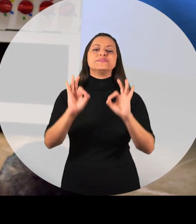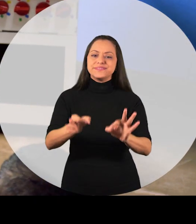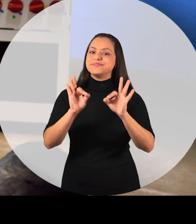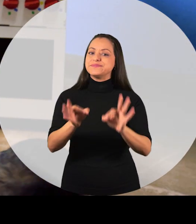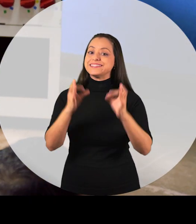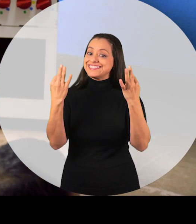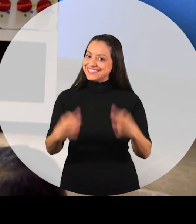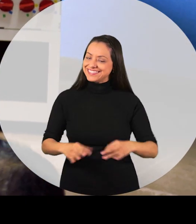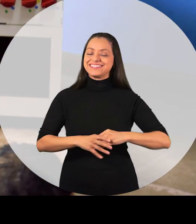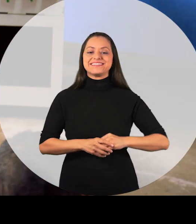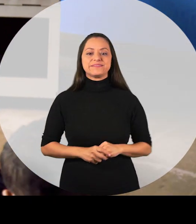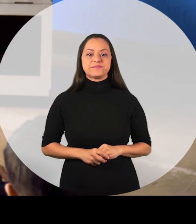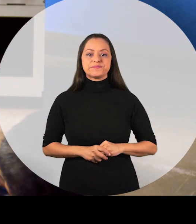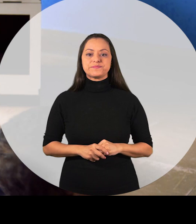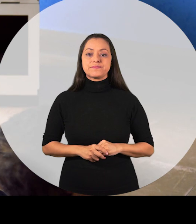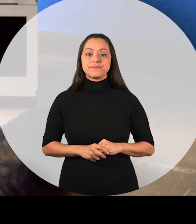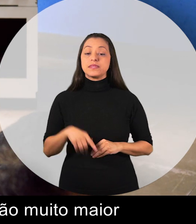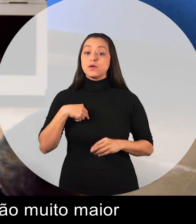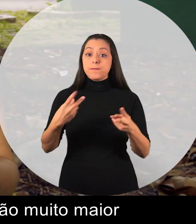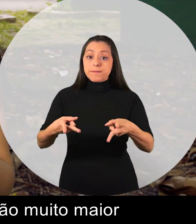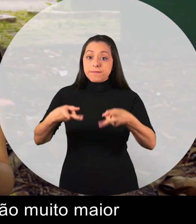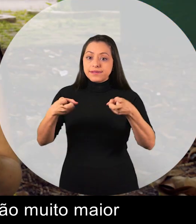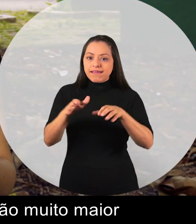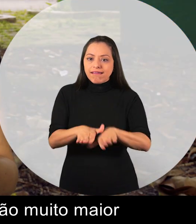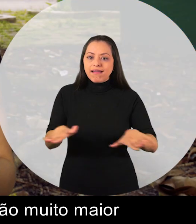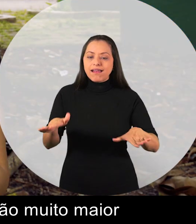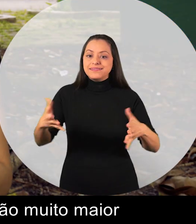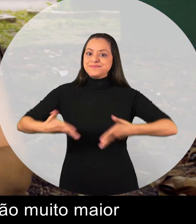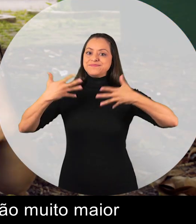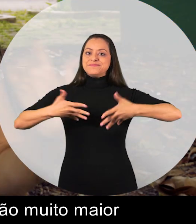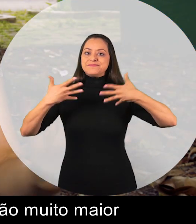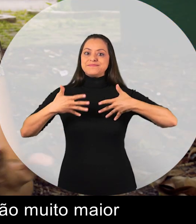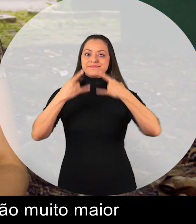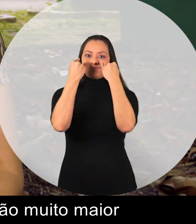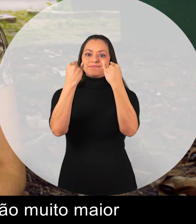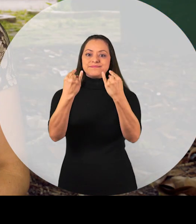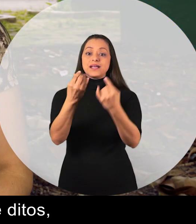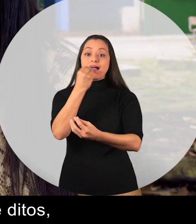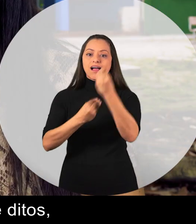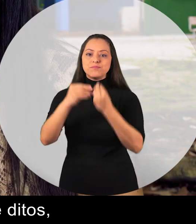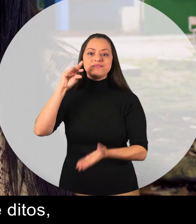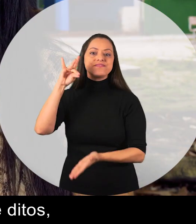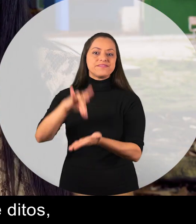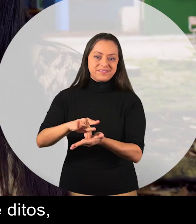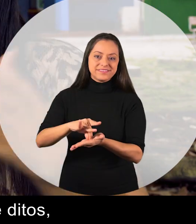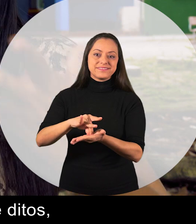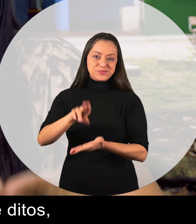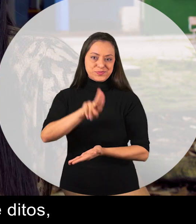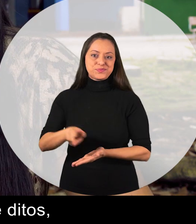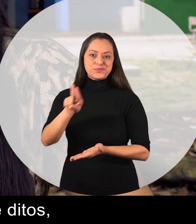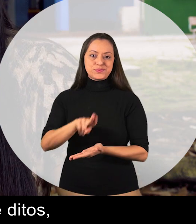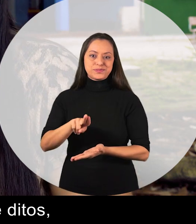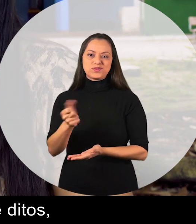Perinjela. Perinjela. Fabiana. Sim, eu percebi que as crianças tiveram uma motivação muito maior com os